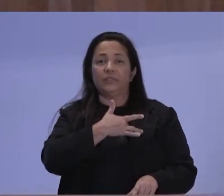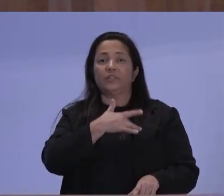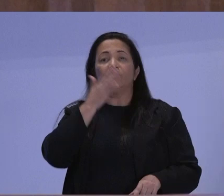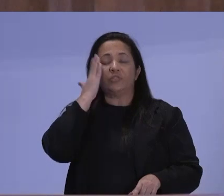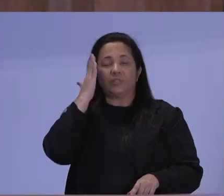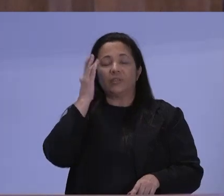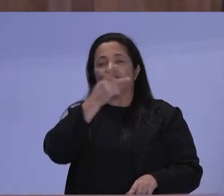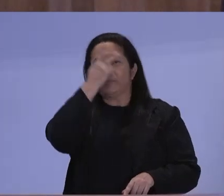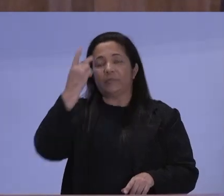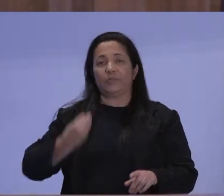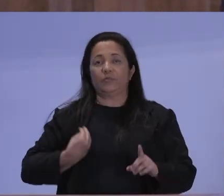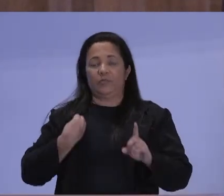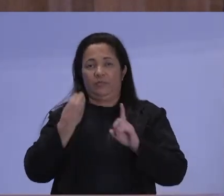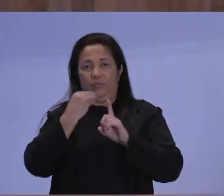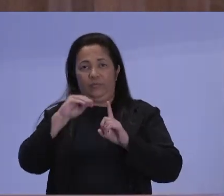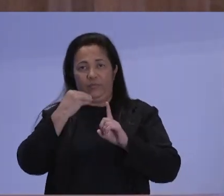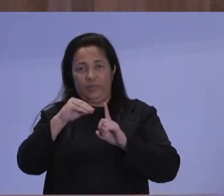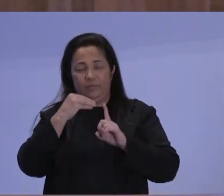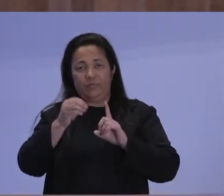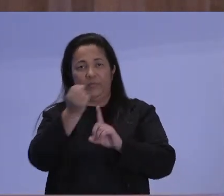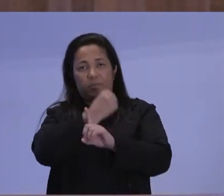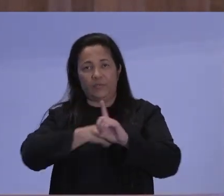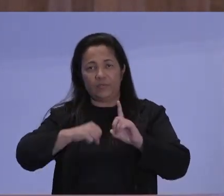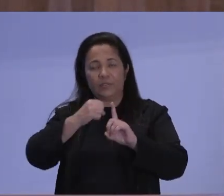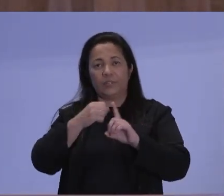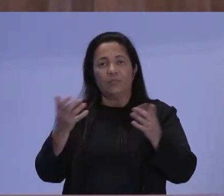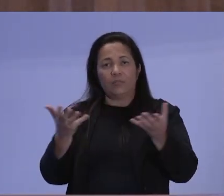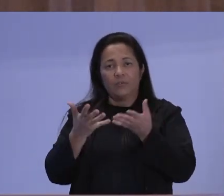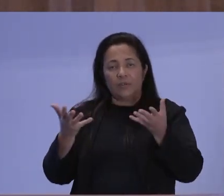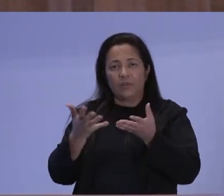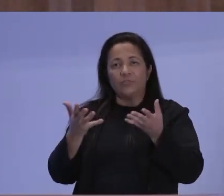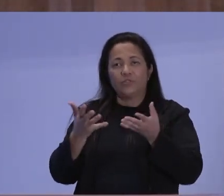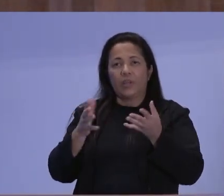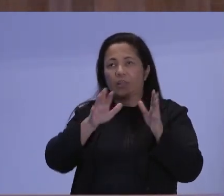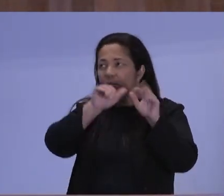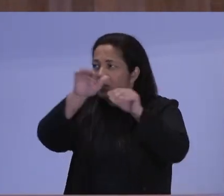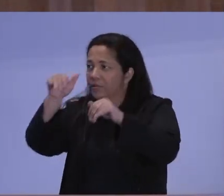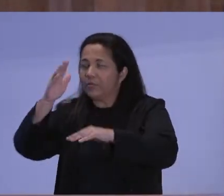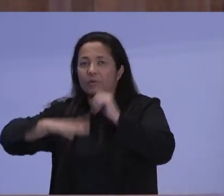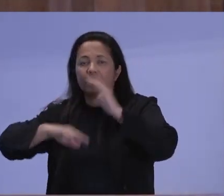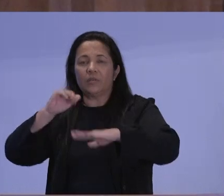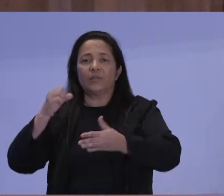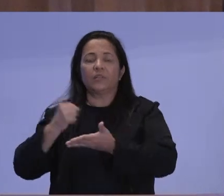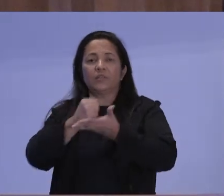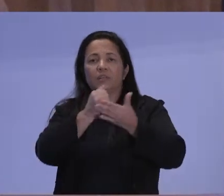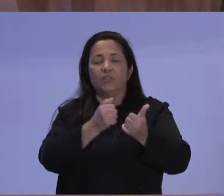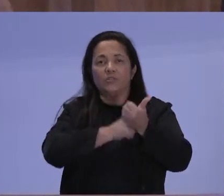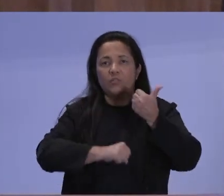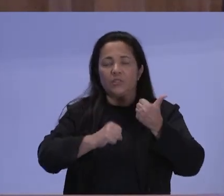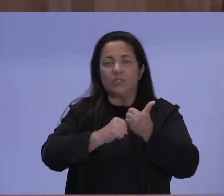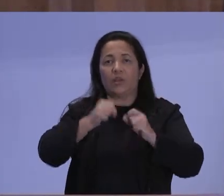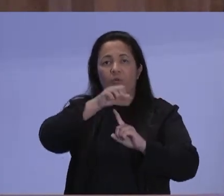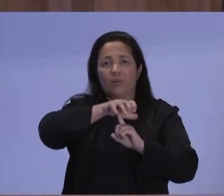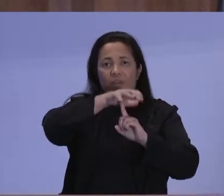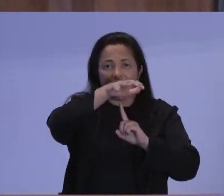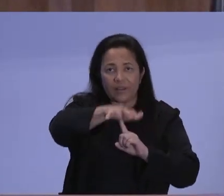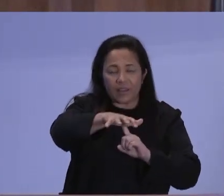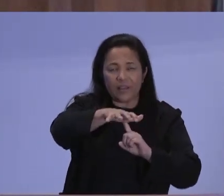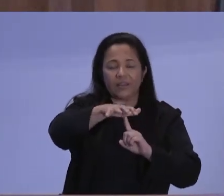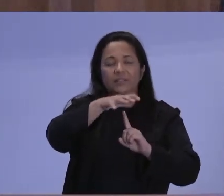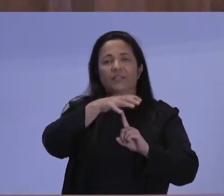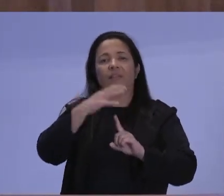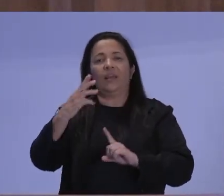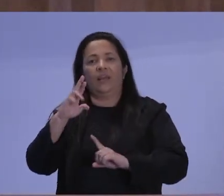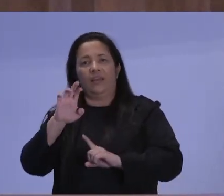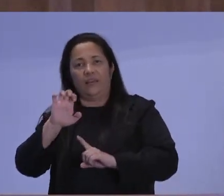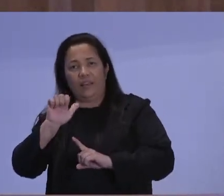gente fala para chamar a atenção também das unidades da assistência social, o CRAS, o CREAS, que atende a região, como é que a gente pode incluir as pessoas